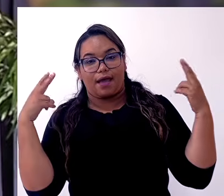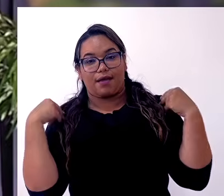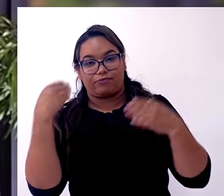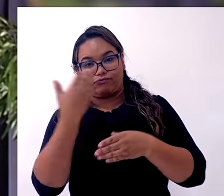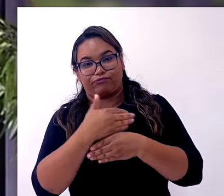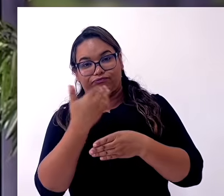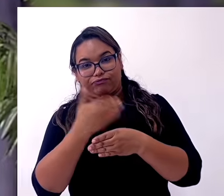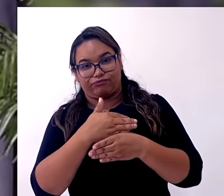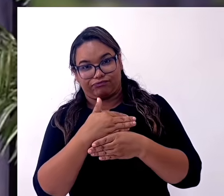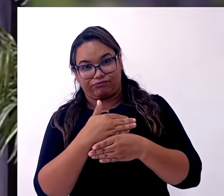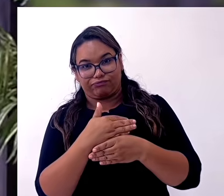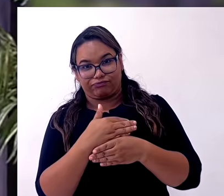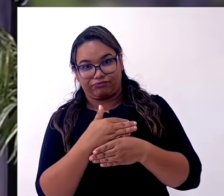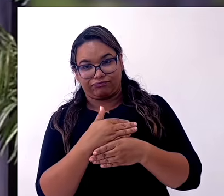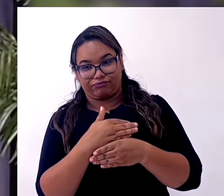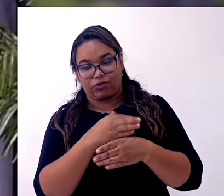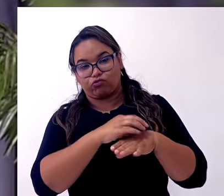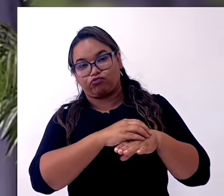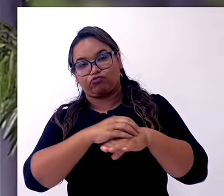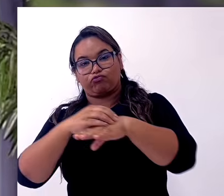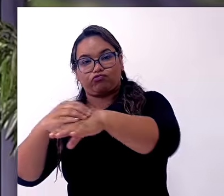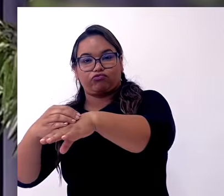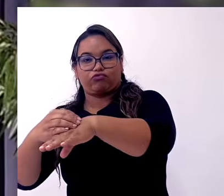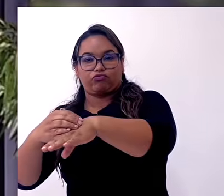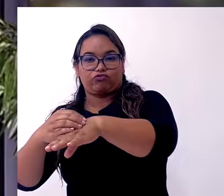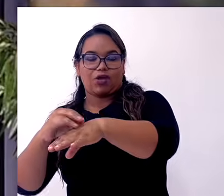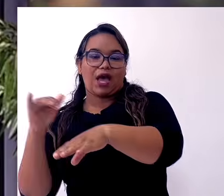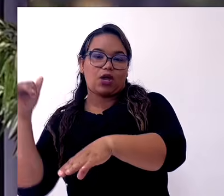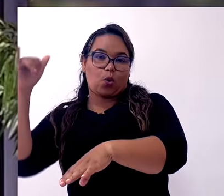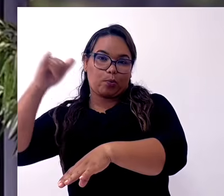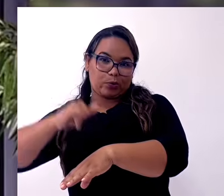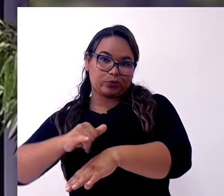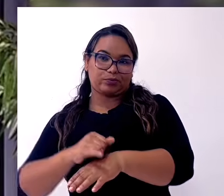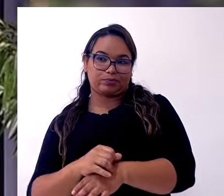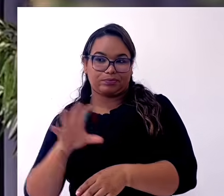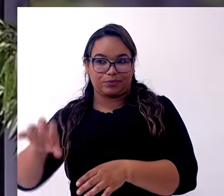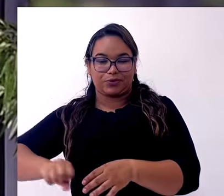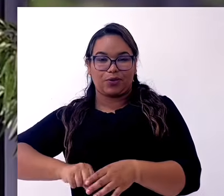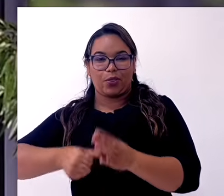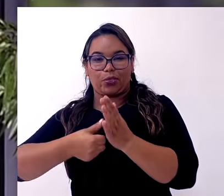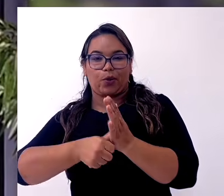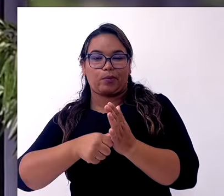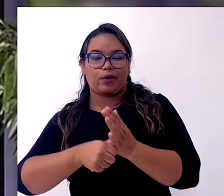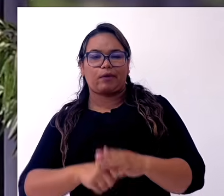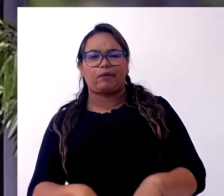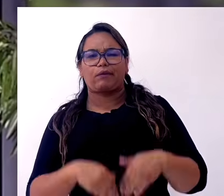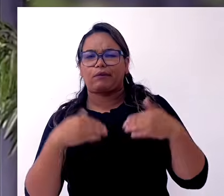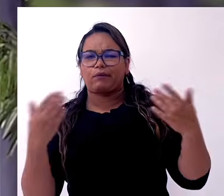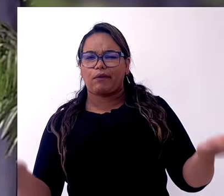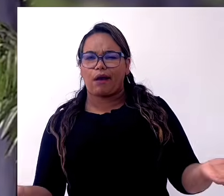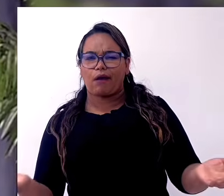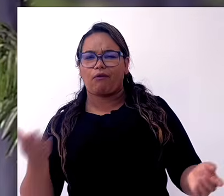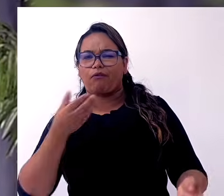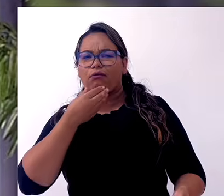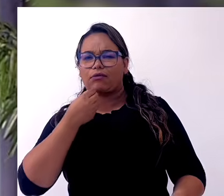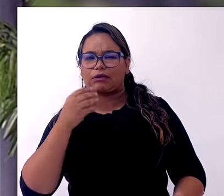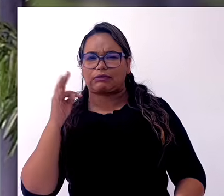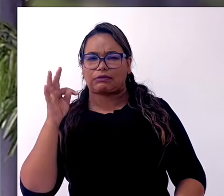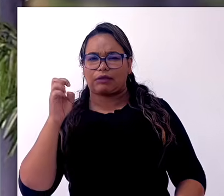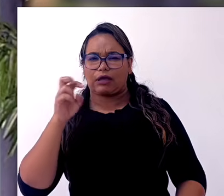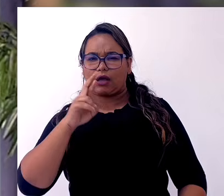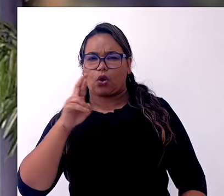É muito importante, eles estavam bem e vivos e não podiam estar no avião. E como é que então eles sabiam que